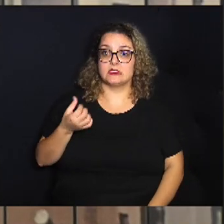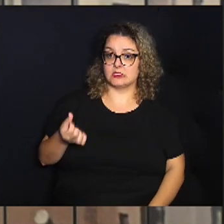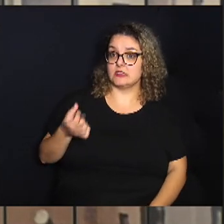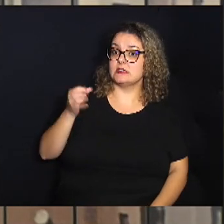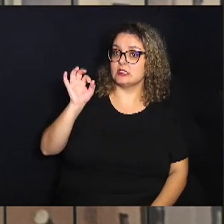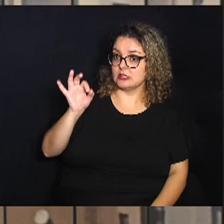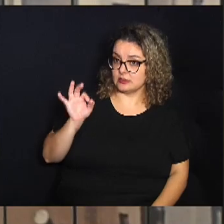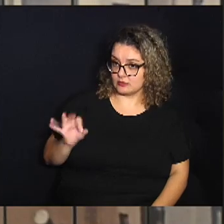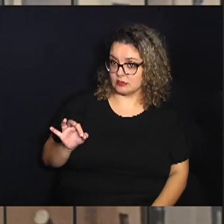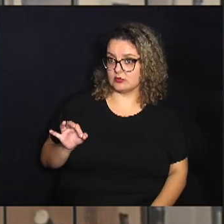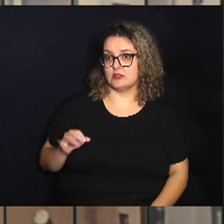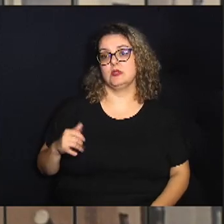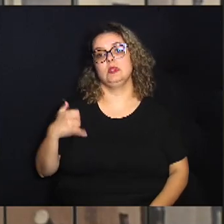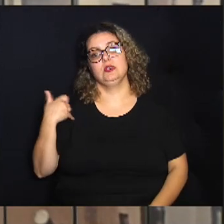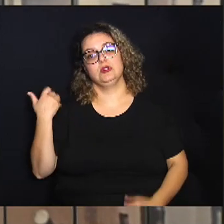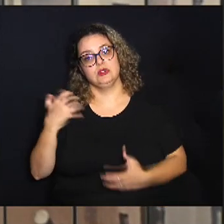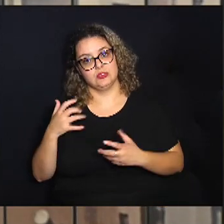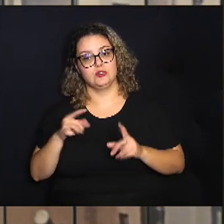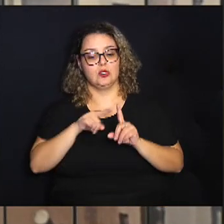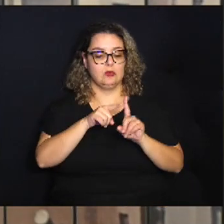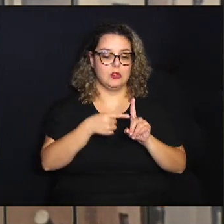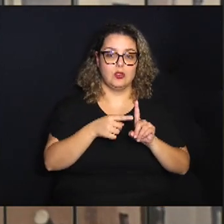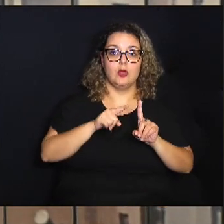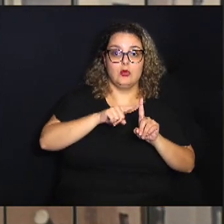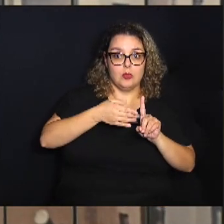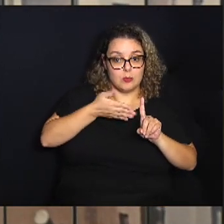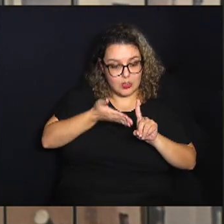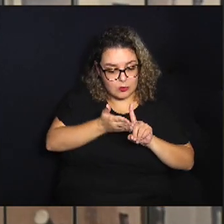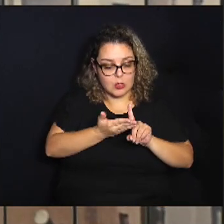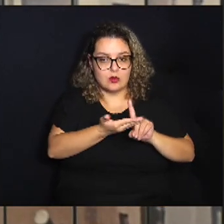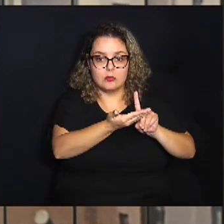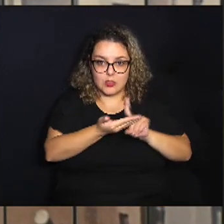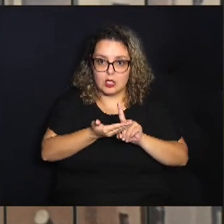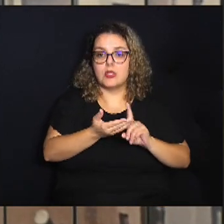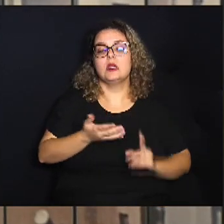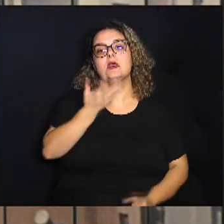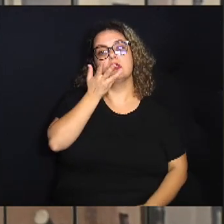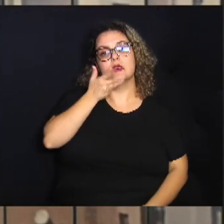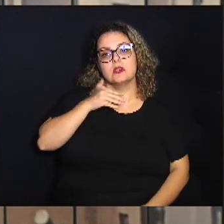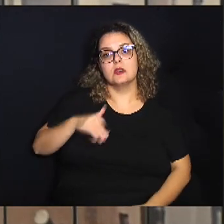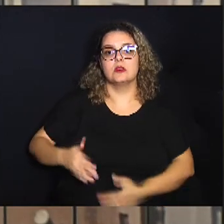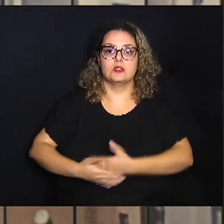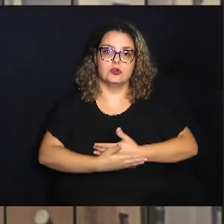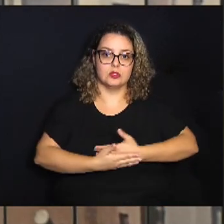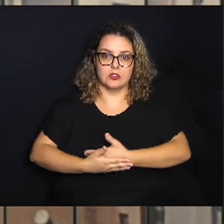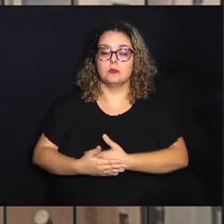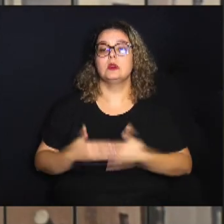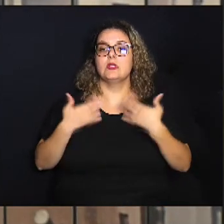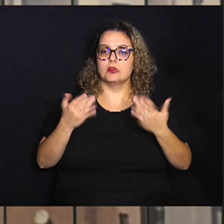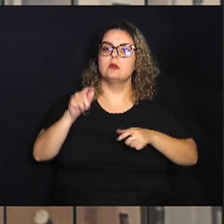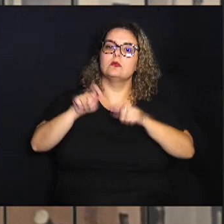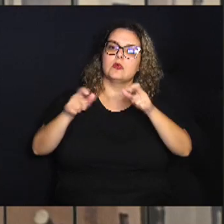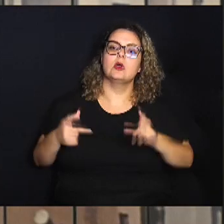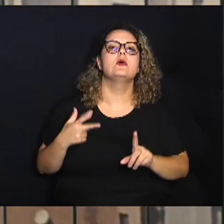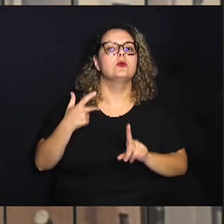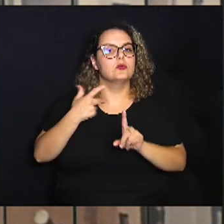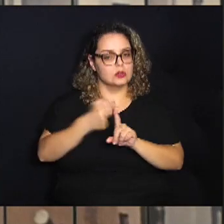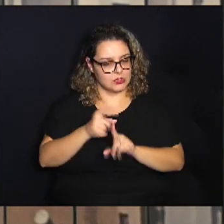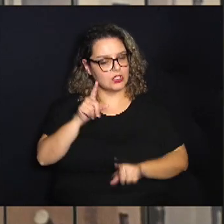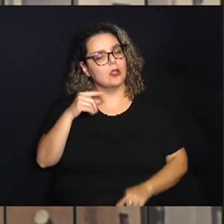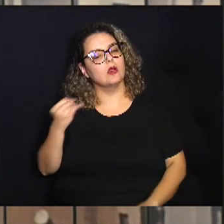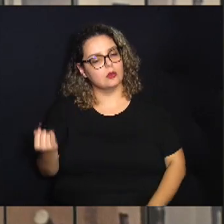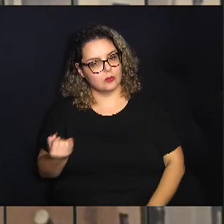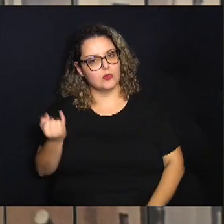49,66% entre idosos, gestantes, puérperas e crianças, que é o público-alvo principal. Então, pessoal, vamos se vacinar, que é